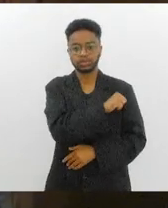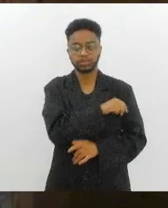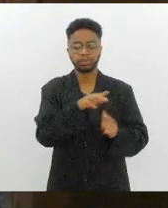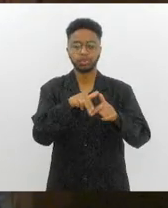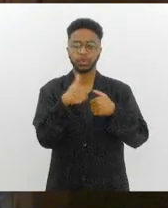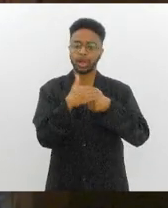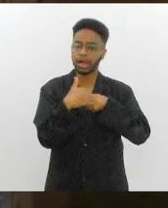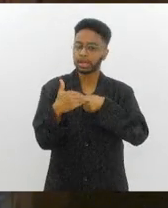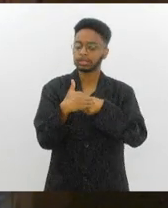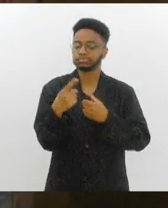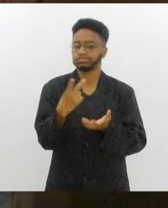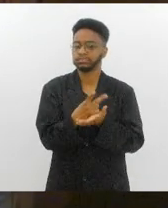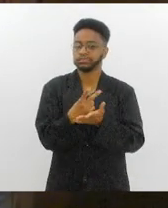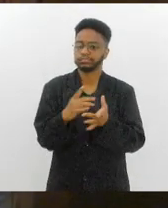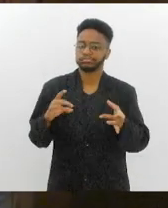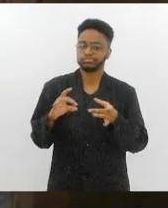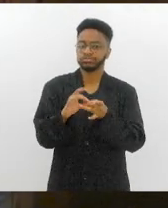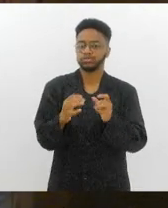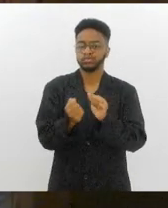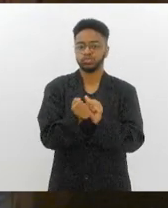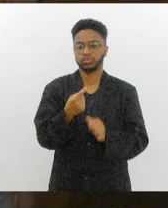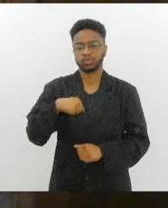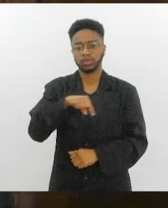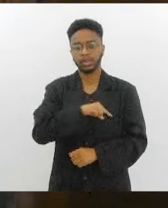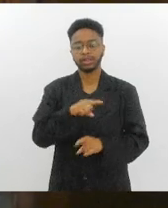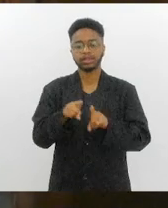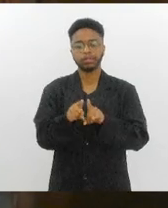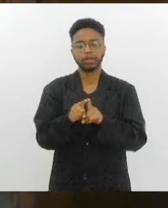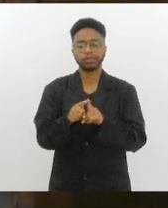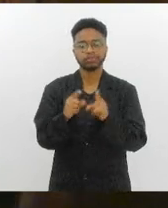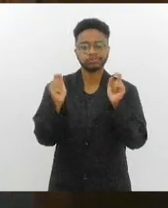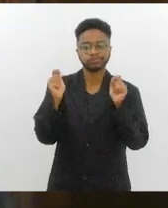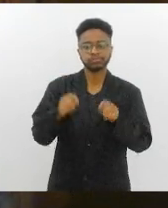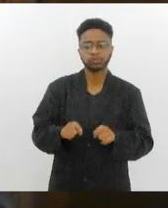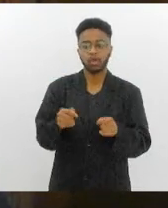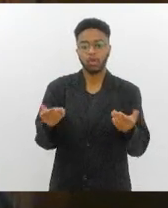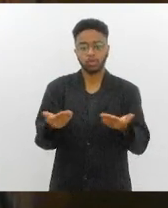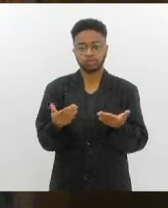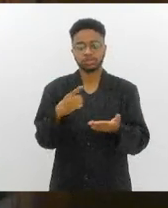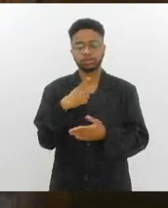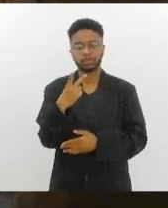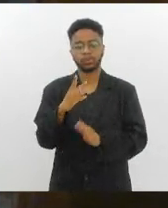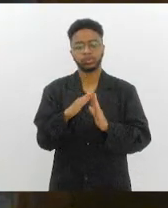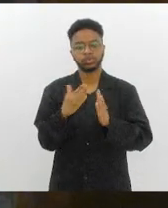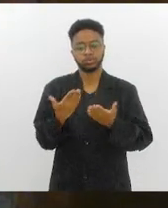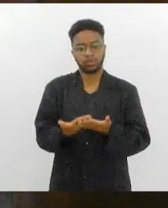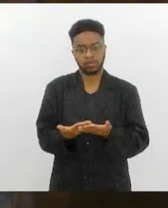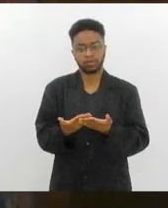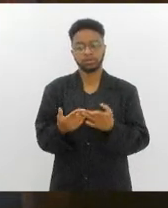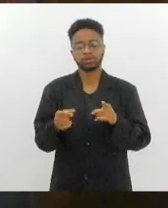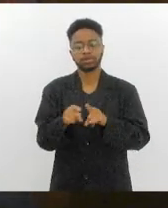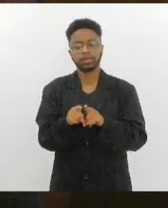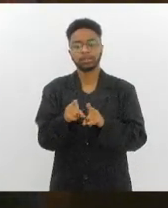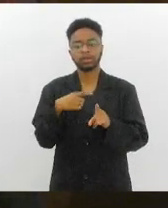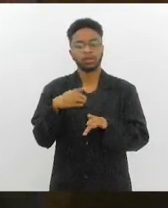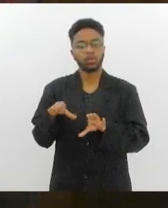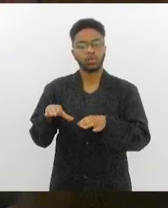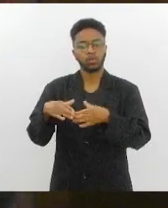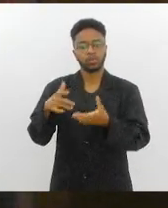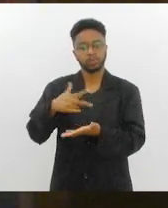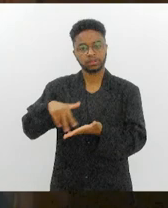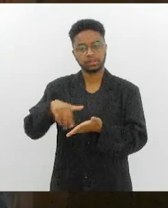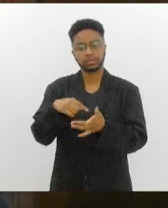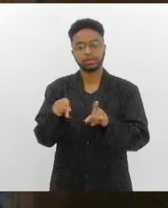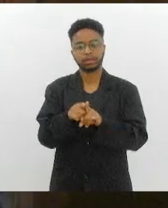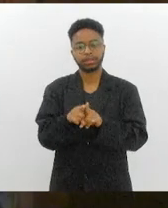que sempre nos teve, né, que nos possibilitou termos hoje 2 escolas, termos a companhia. Temos mais de